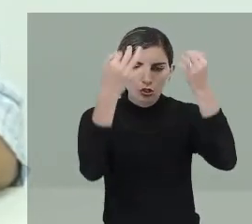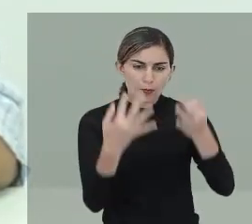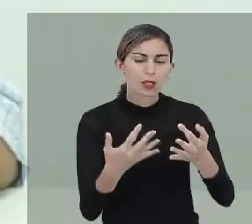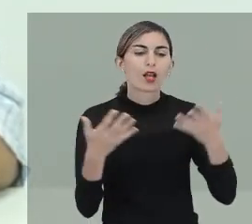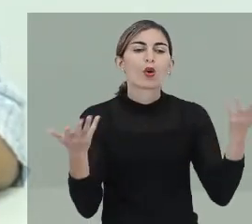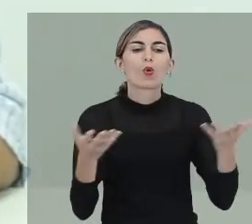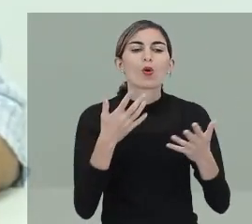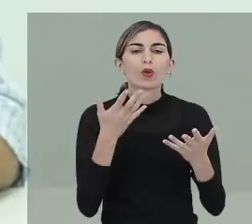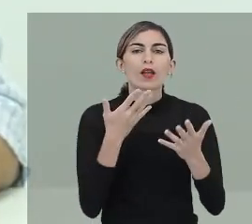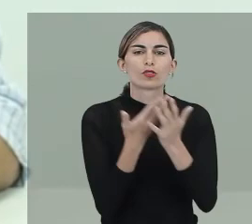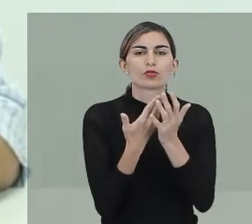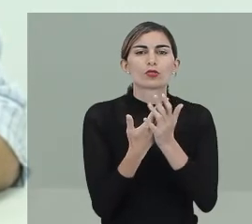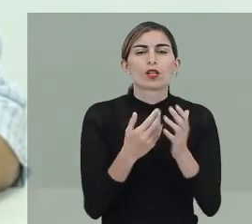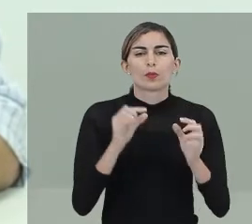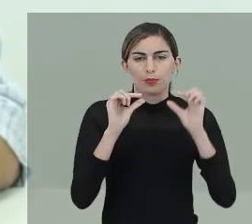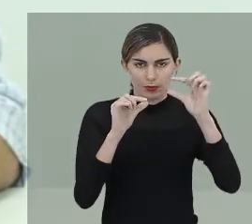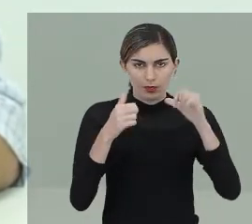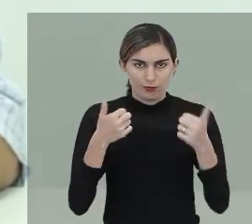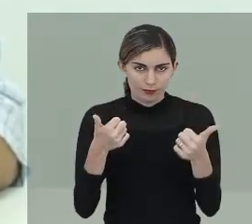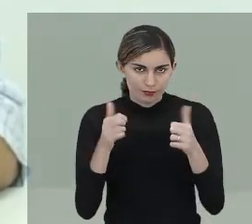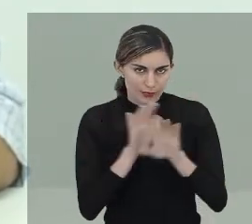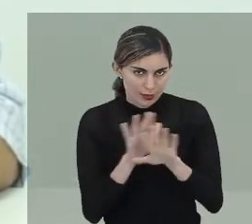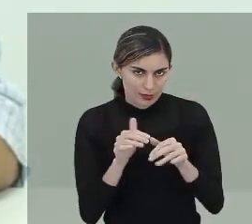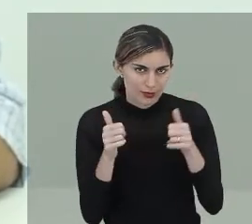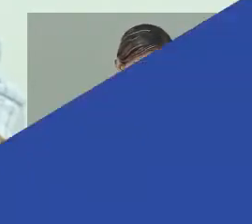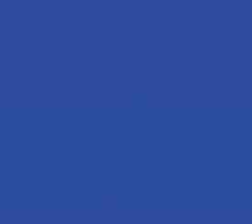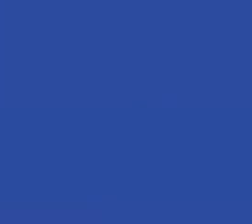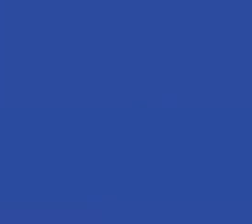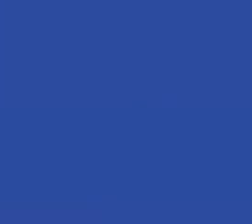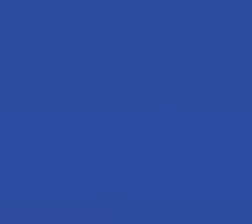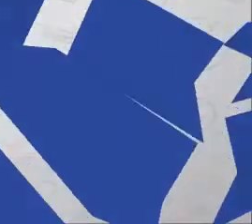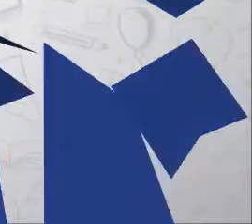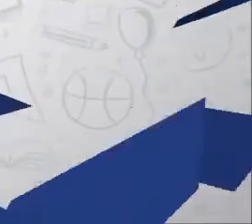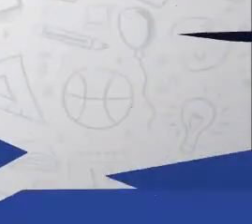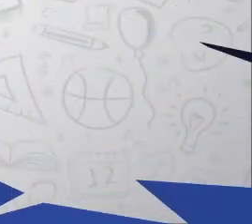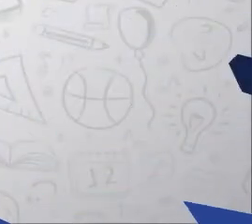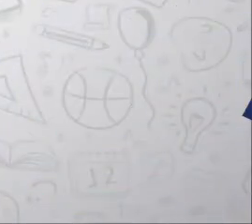você vai ver naquele momento. Beleza? Valeu, pessoal!